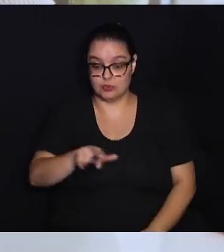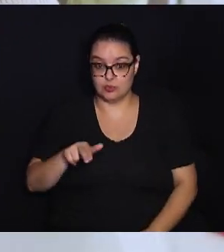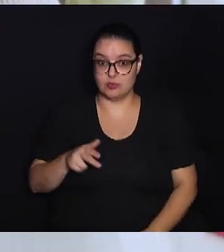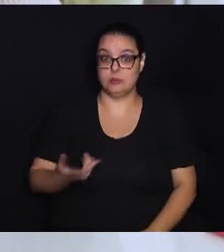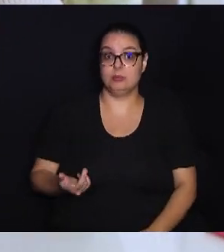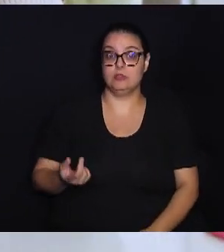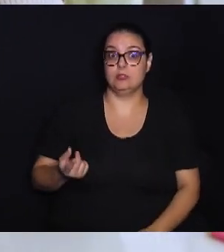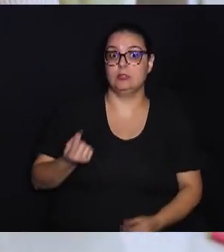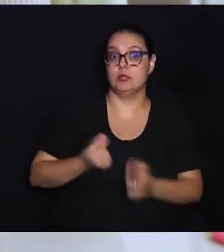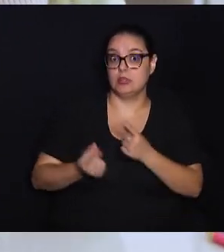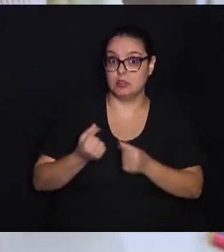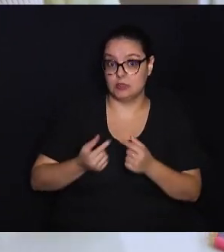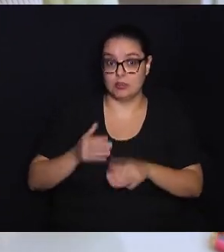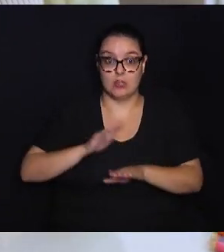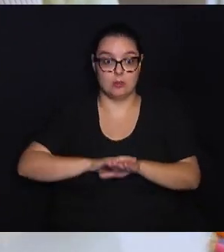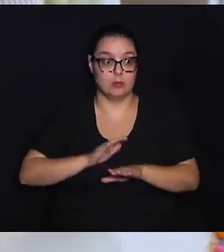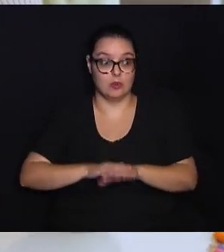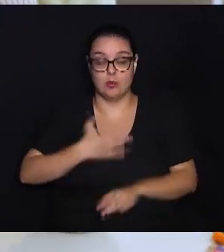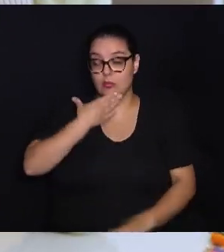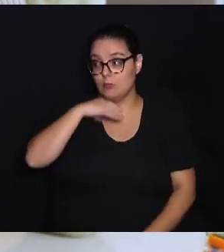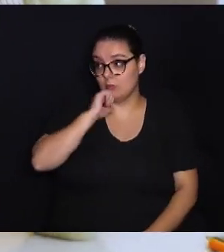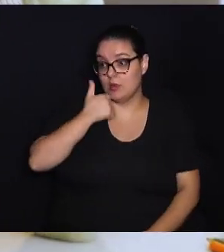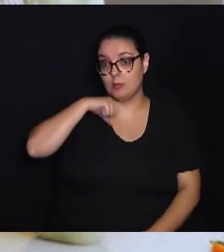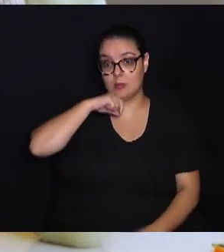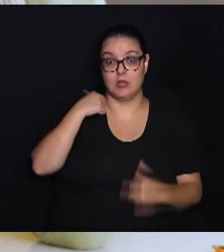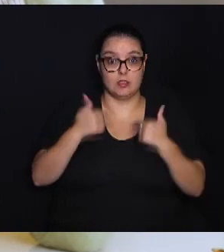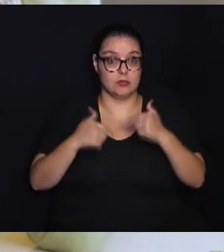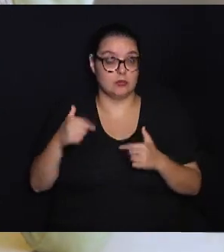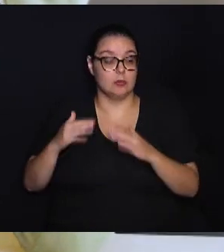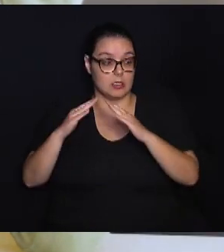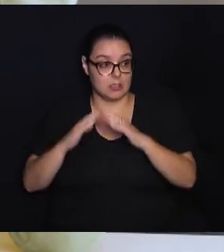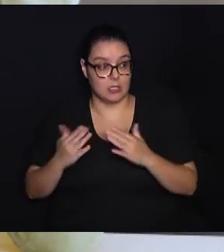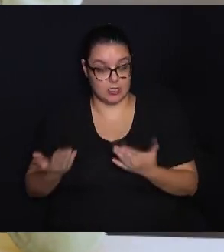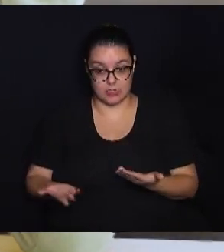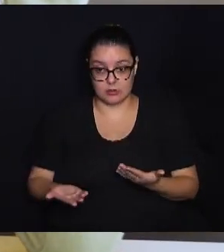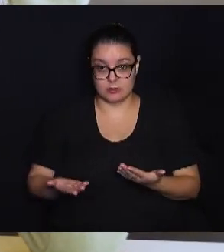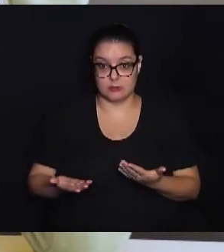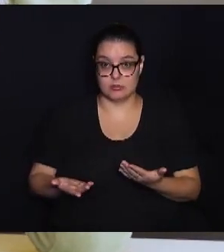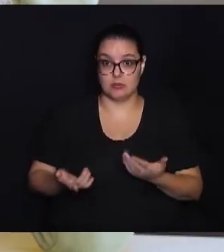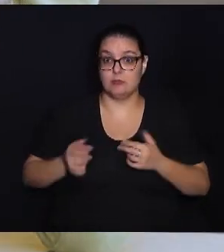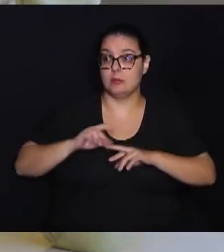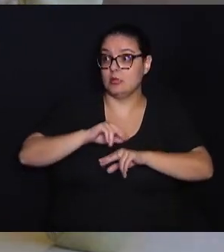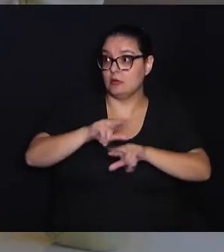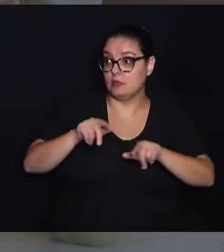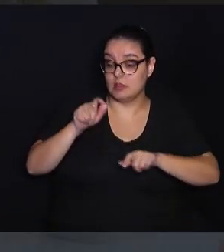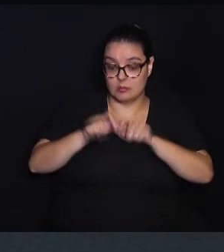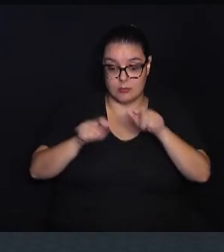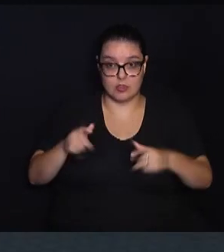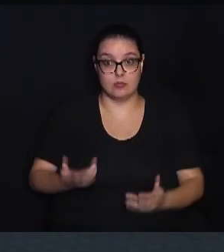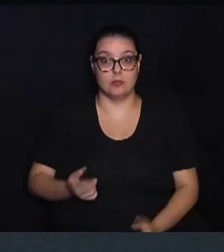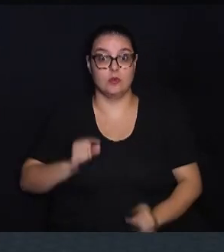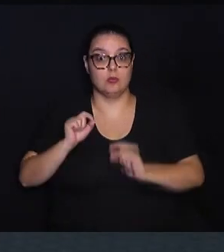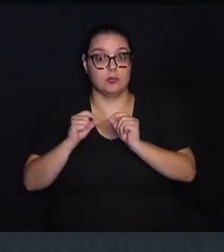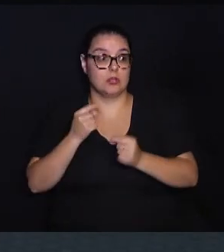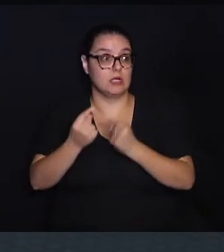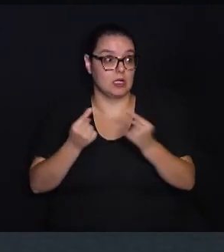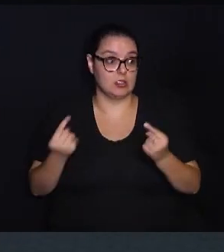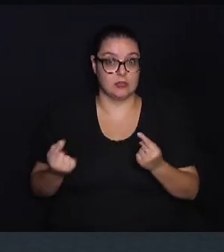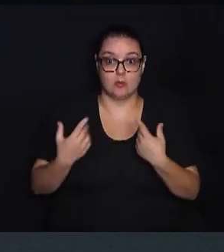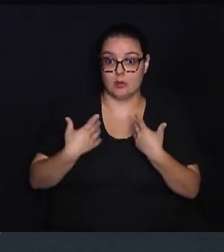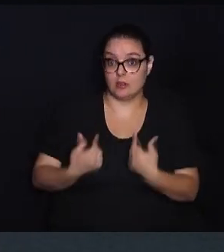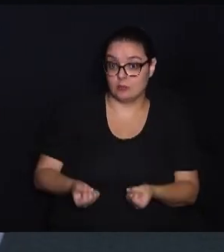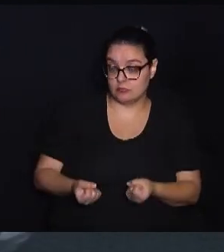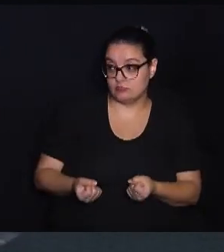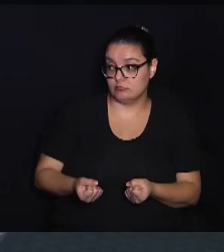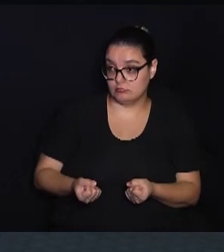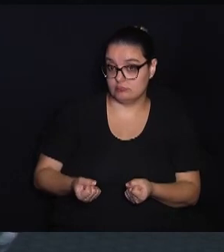que já são economicamente ativos, o pai, a mãe, todo mundo trabalha em casa, né? Para muitas pessoas, o que cada um